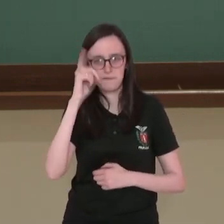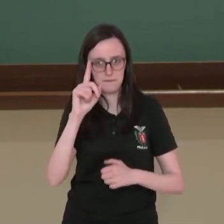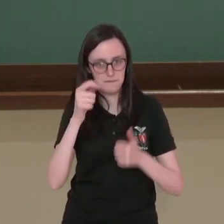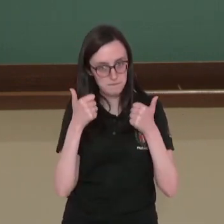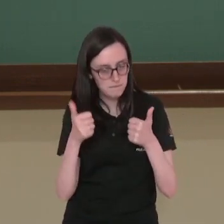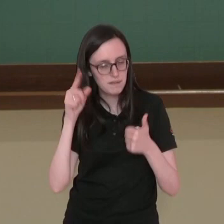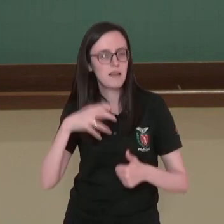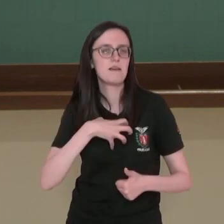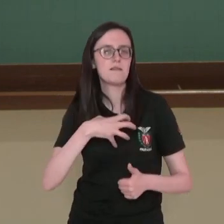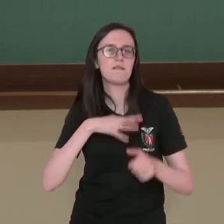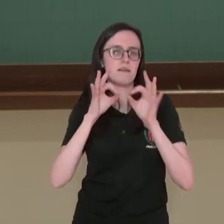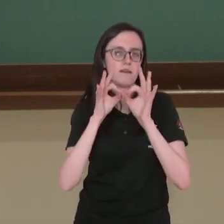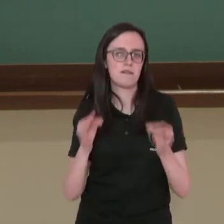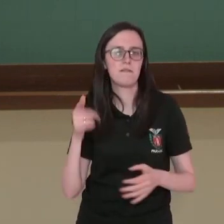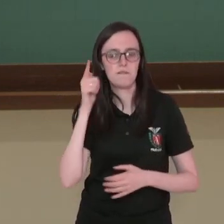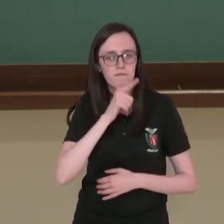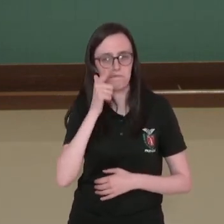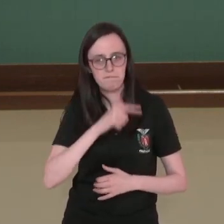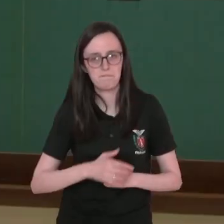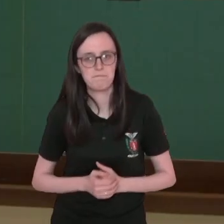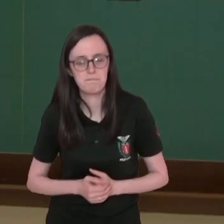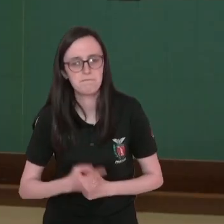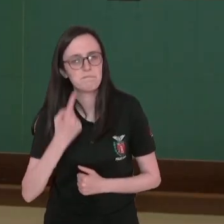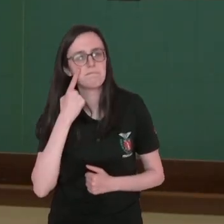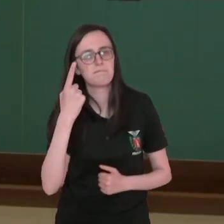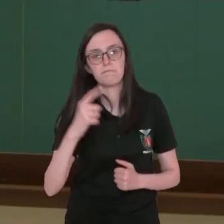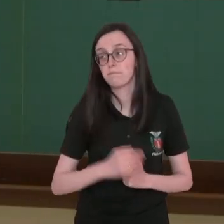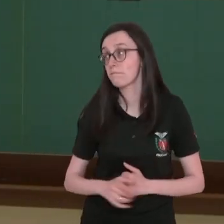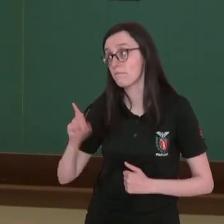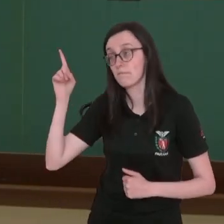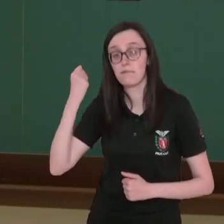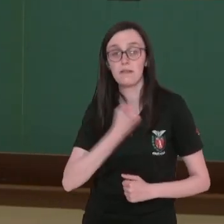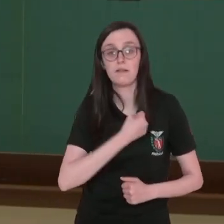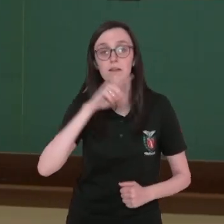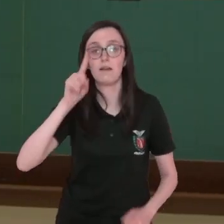Uma maneira bem simples. Então, assim, ó, esse número é